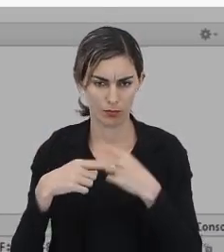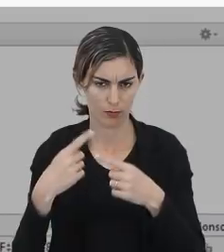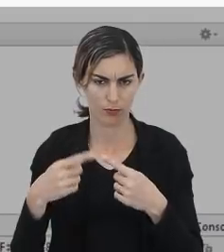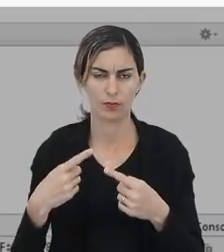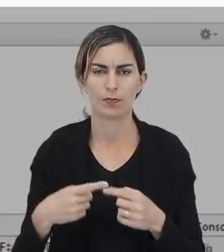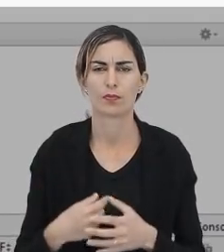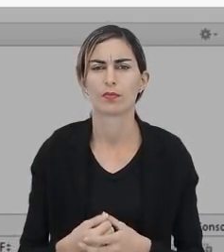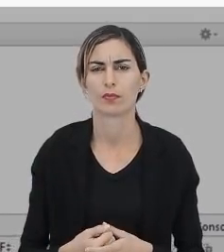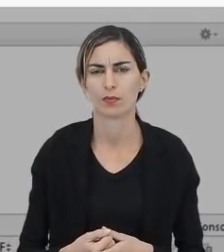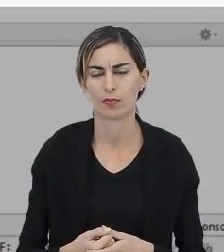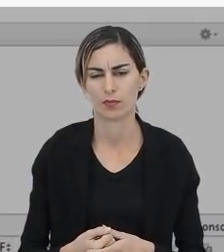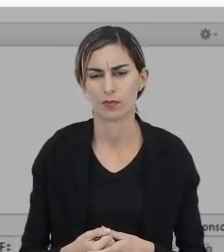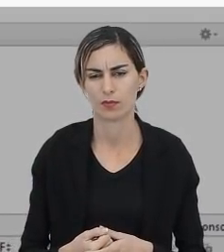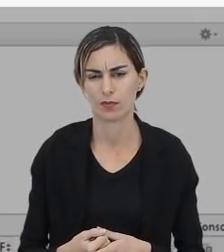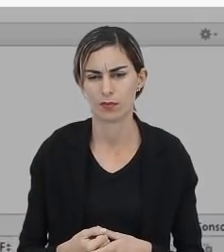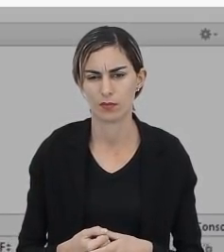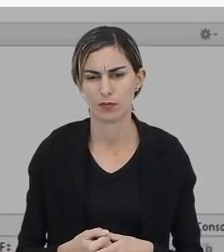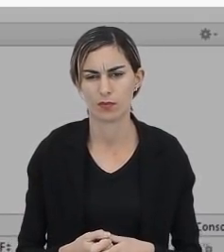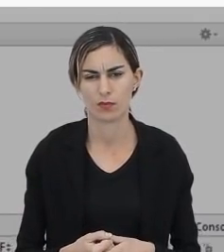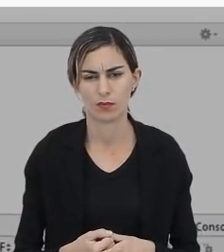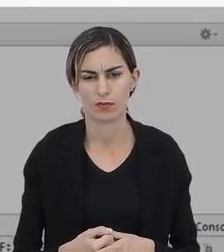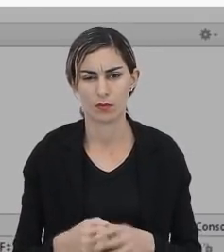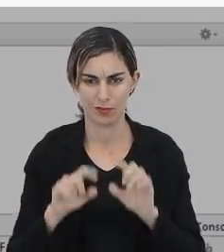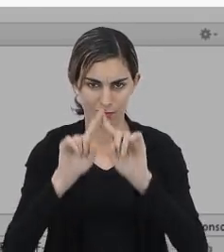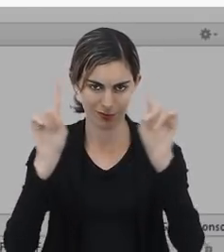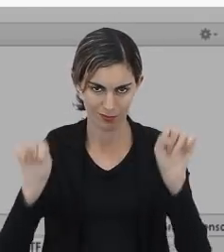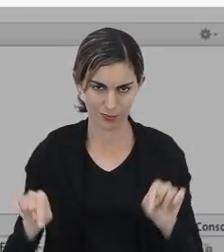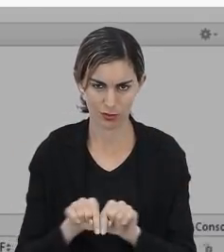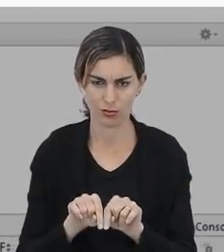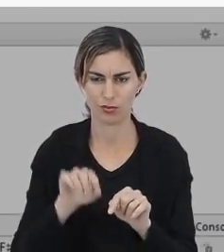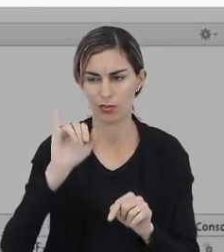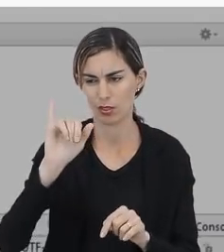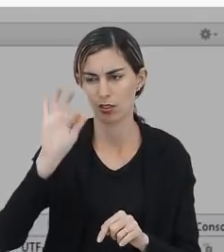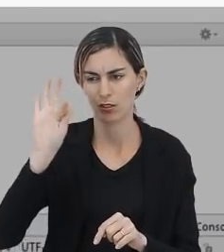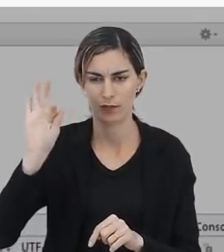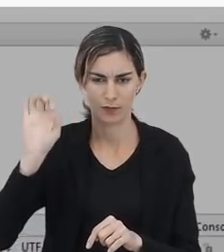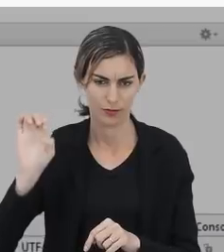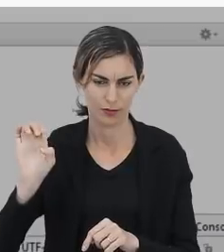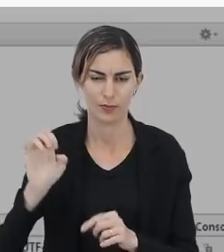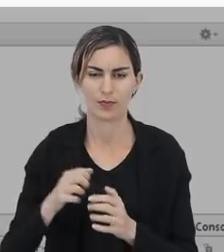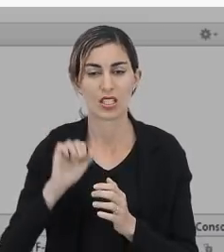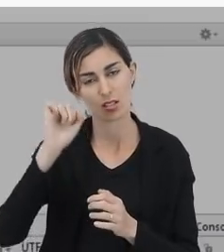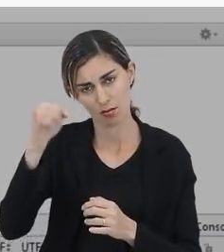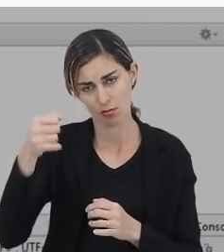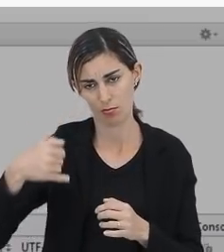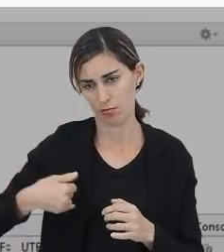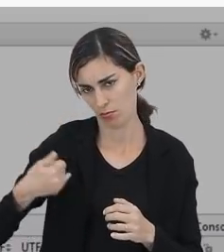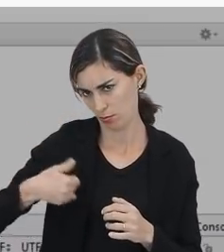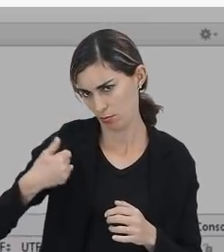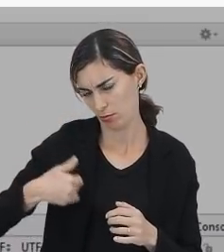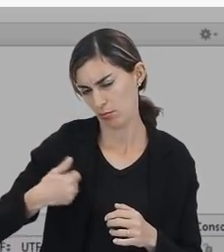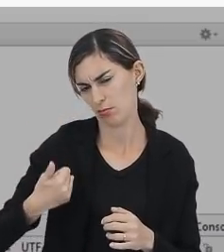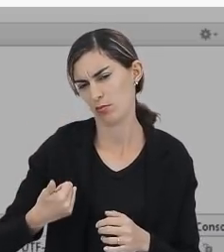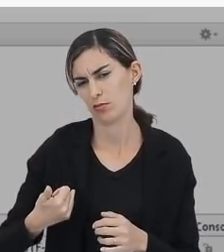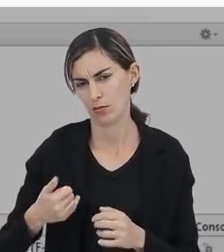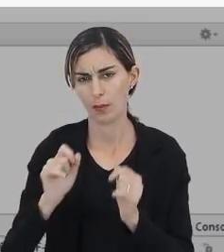E vamos utilizar nessa estrutura if. Se